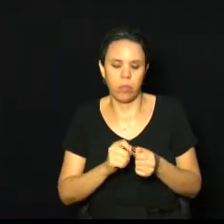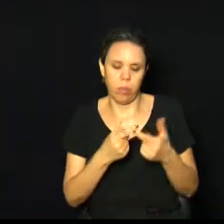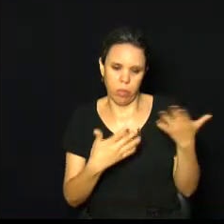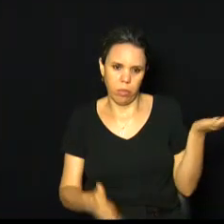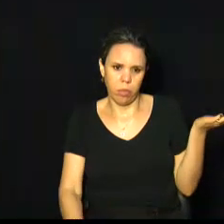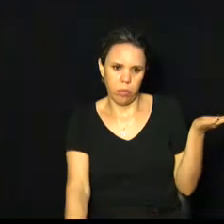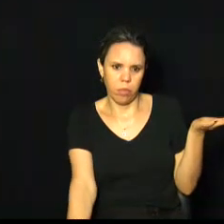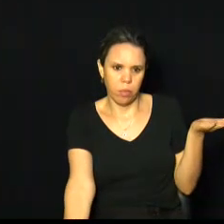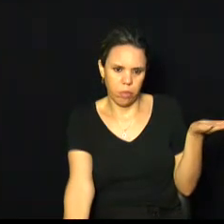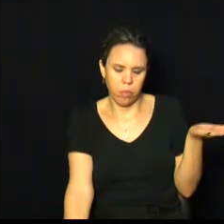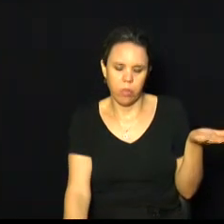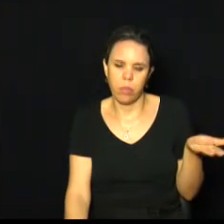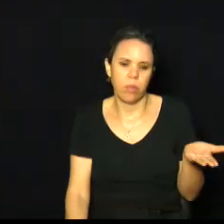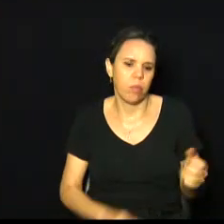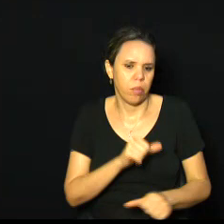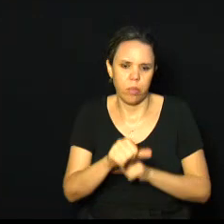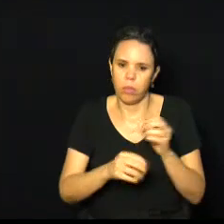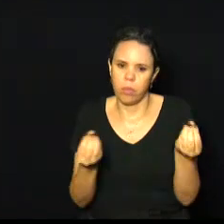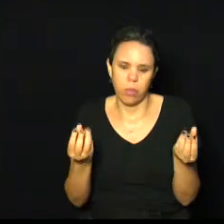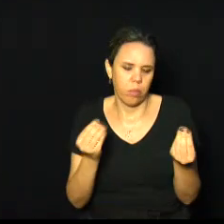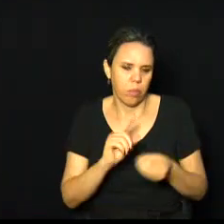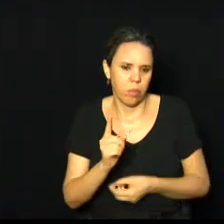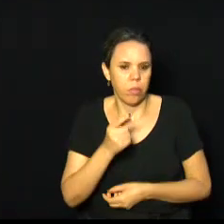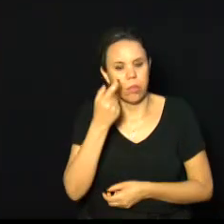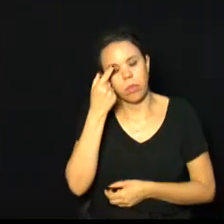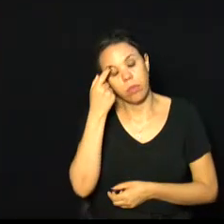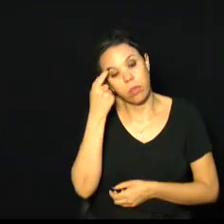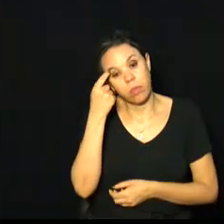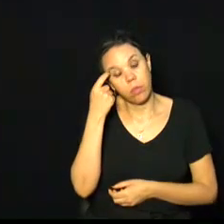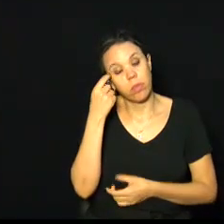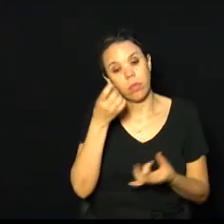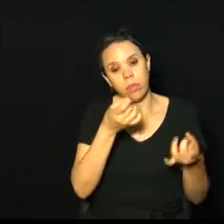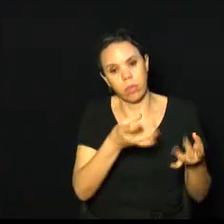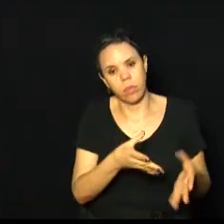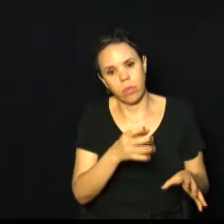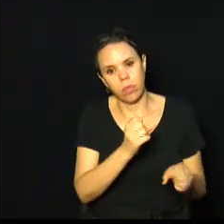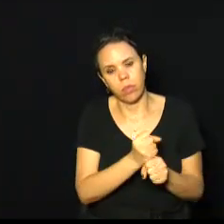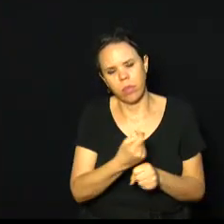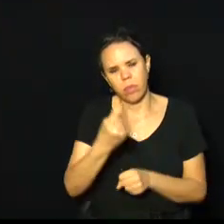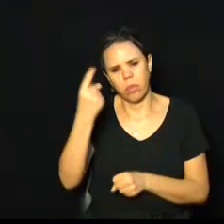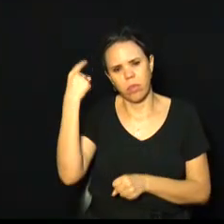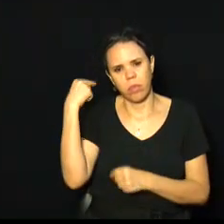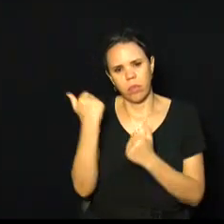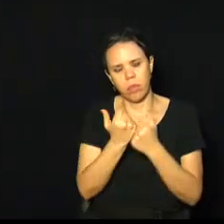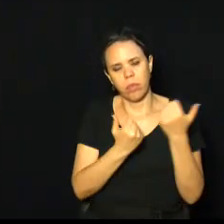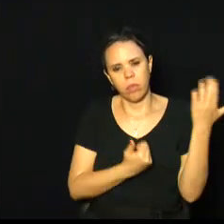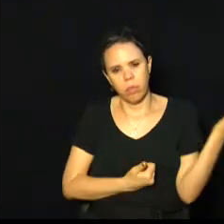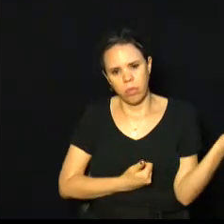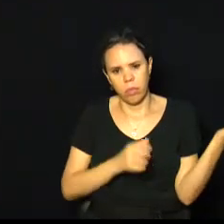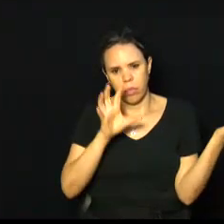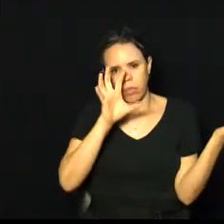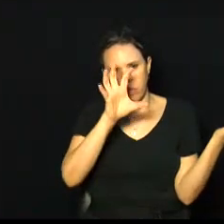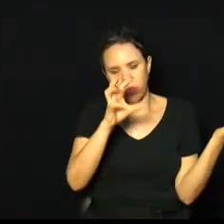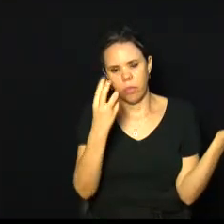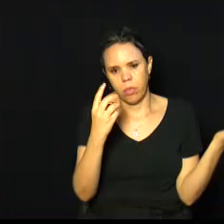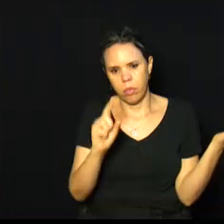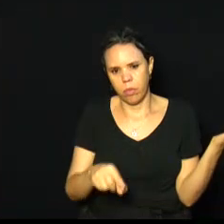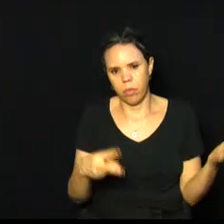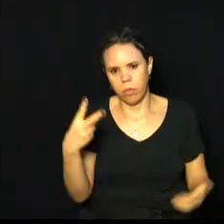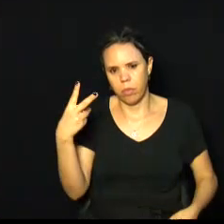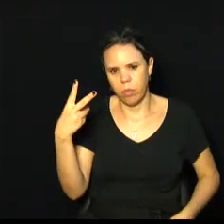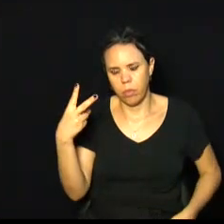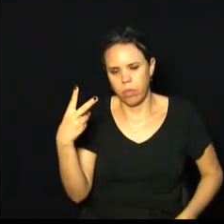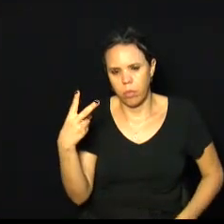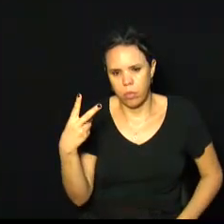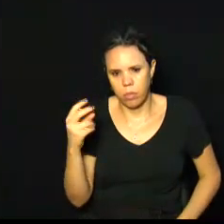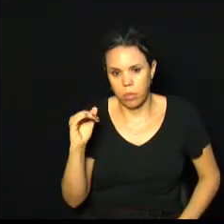coisa, não vai mudar muito, né? Sai desse quadro anterior, que é esse mapa 3.2, que é o mapa que